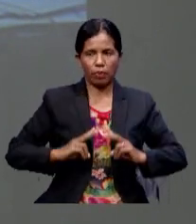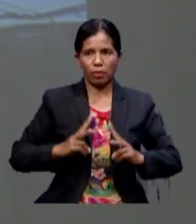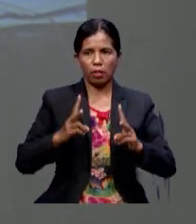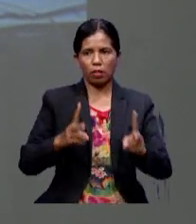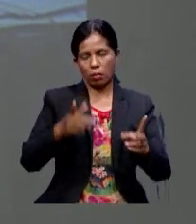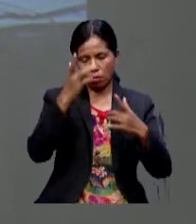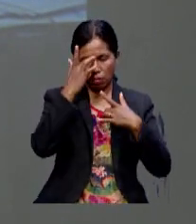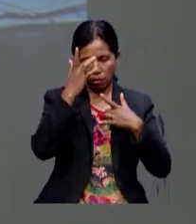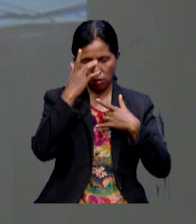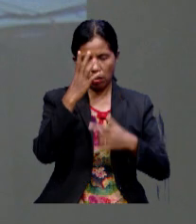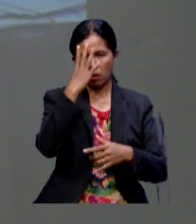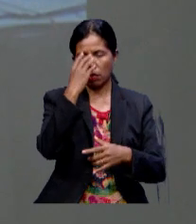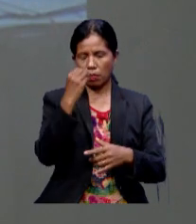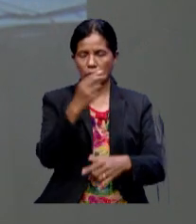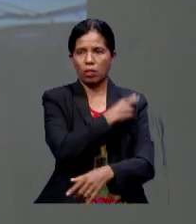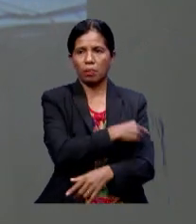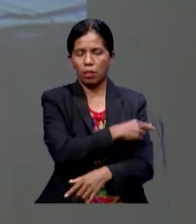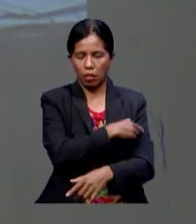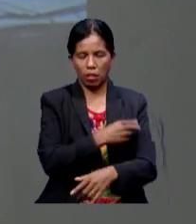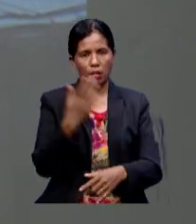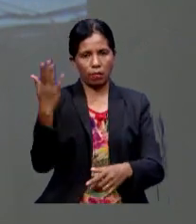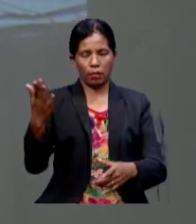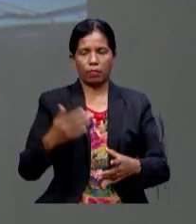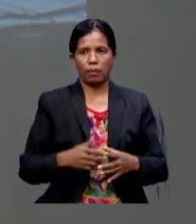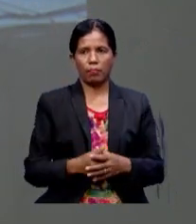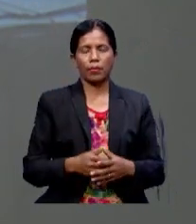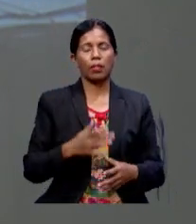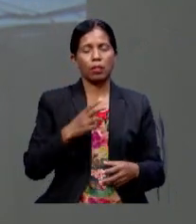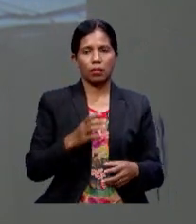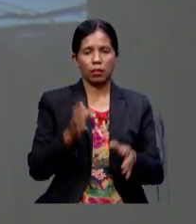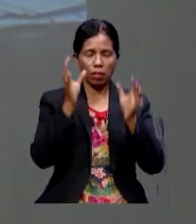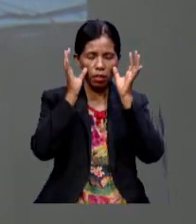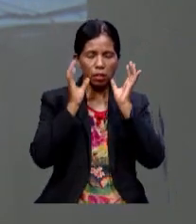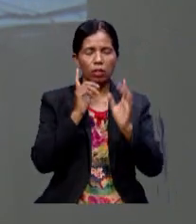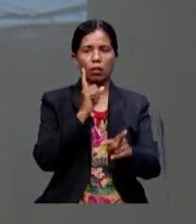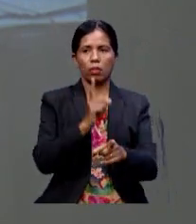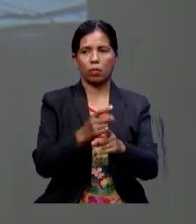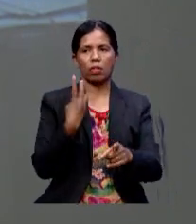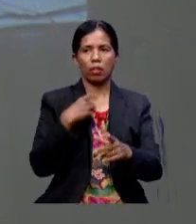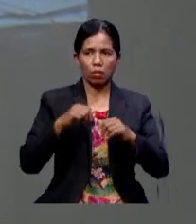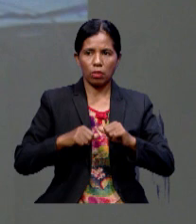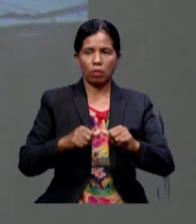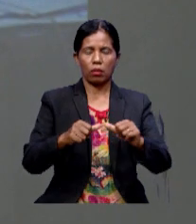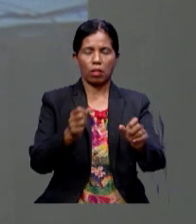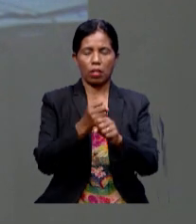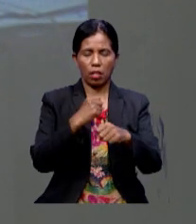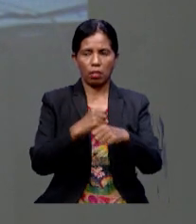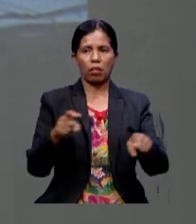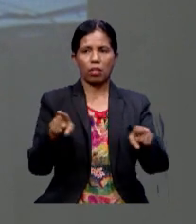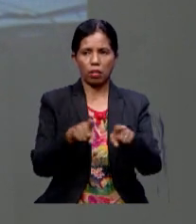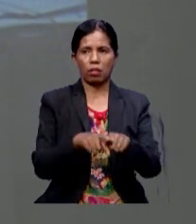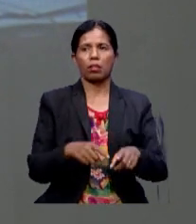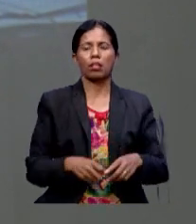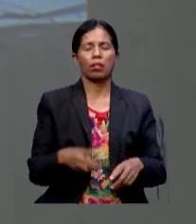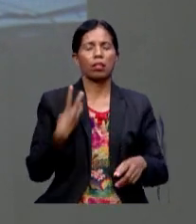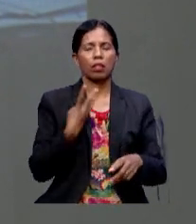mos baixa da que o hospital não acontece de né. Triste Tebes, se vai ir e continua Timor e continua Halo de Hanessa né. Então,